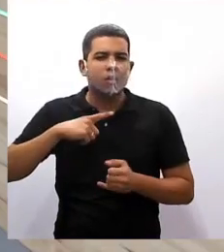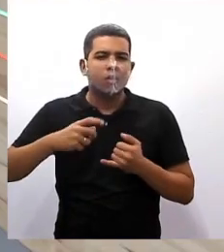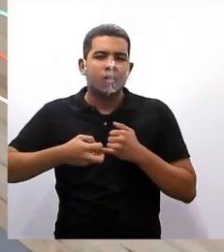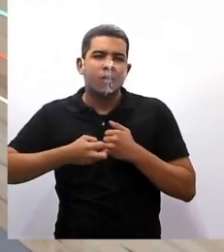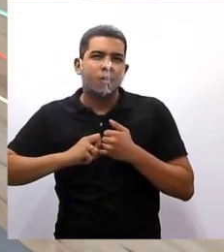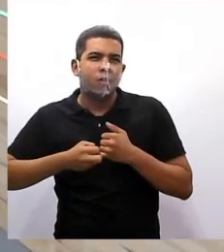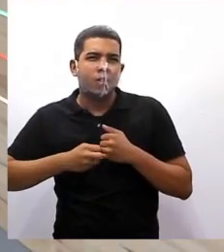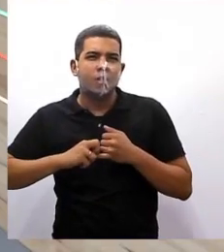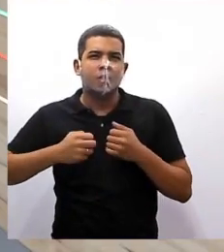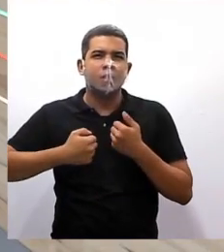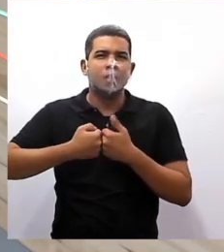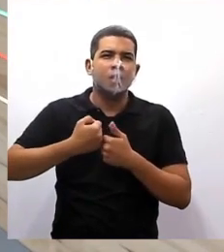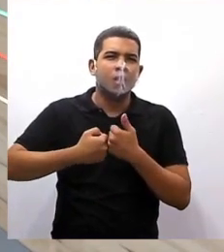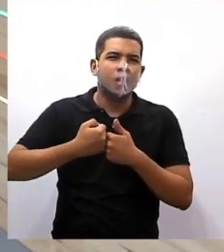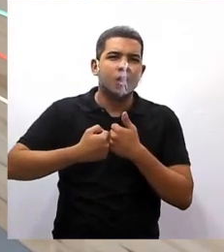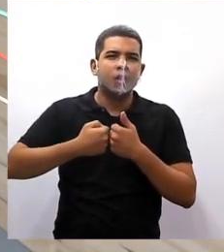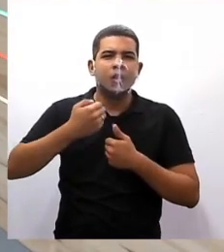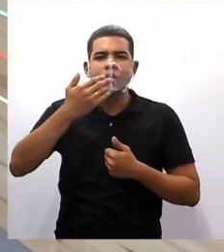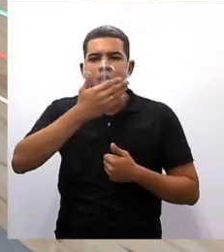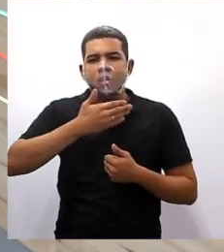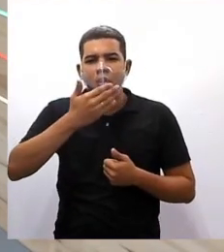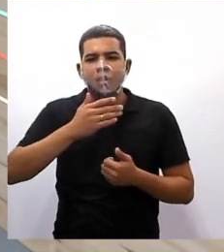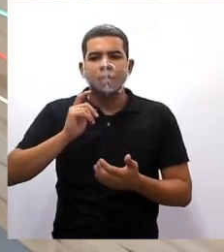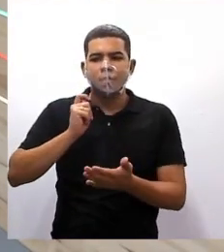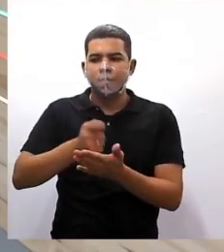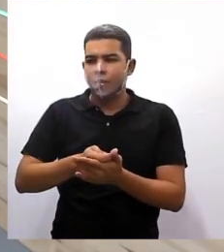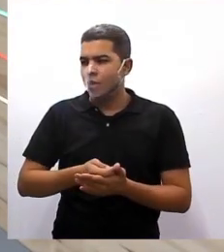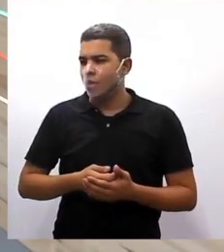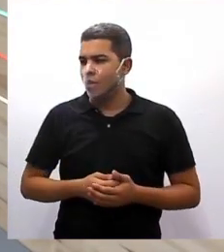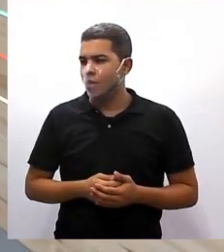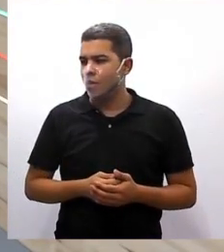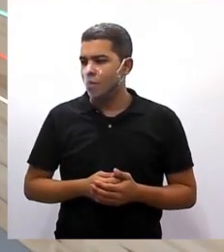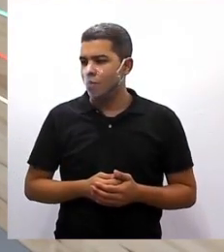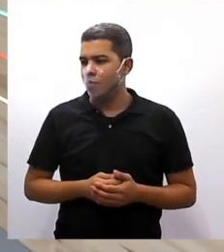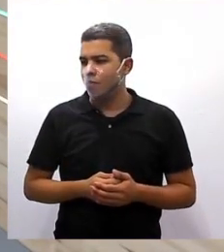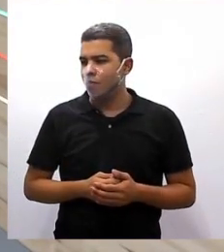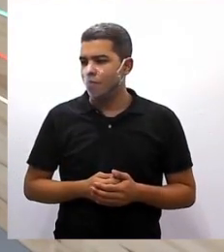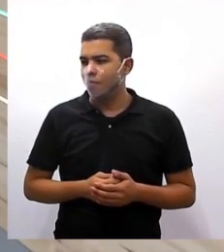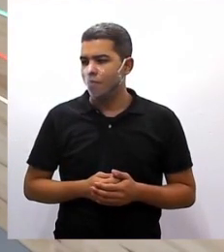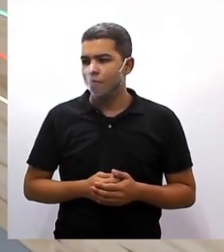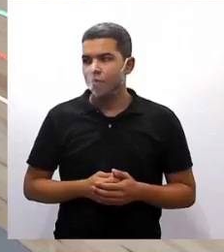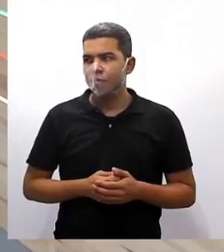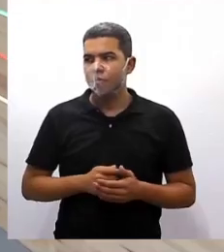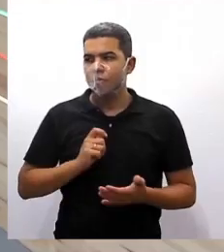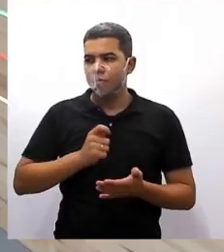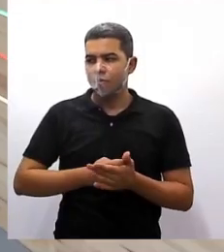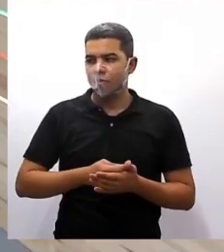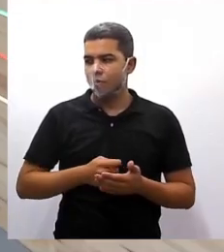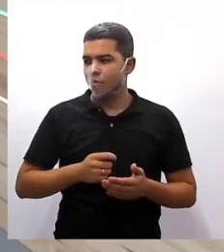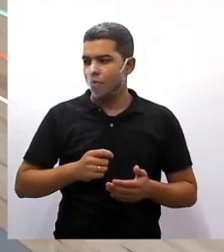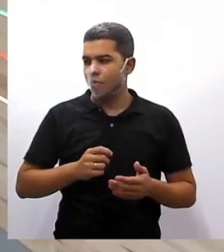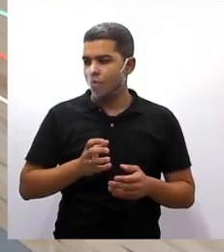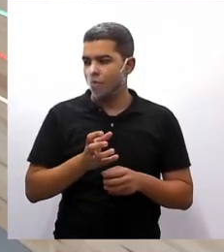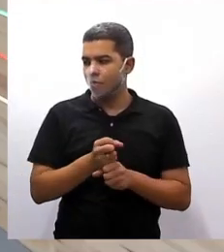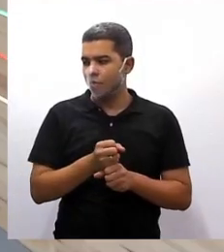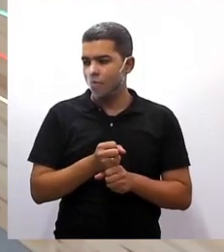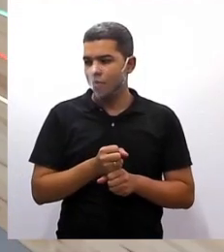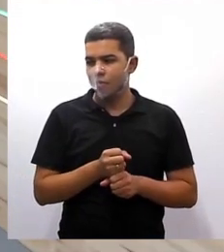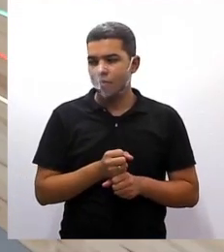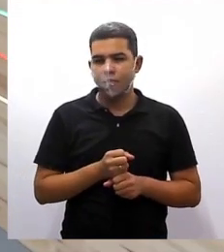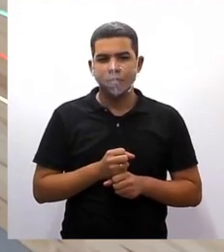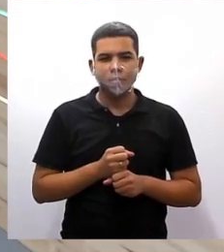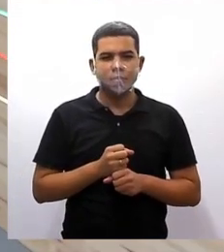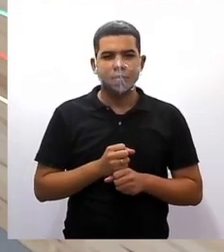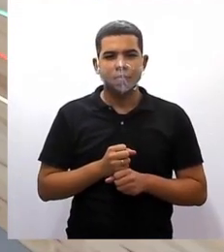arroz, 1 kg de açúcar. Quanto é que eu vou pagar? Então, ó, quanto eu vou pagar? Você vai fazendo o valor